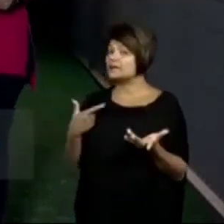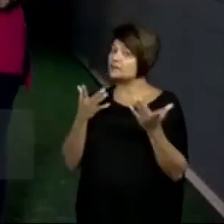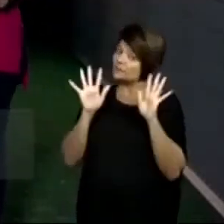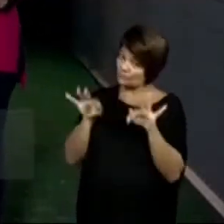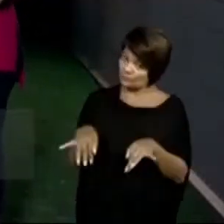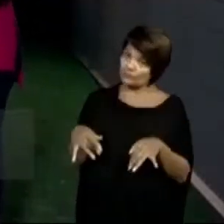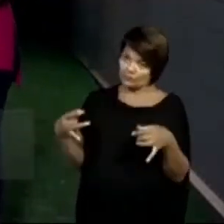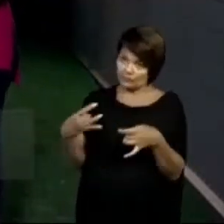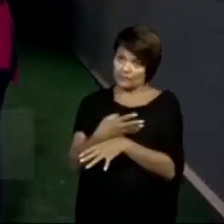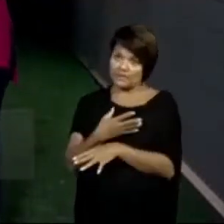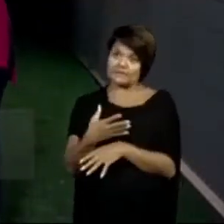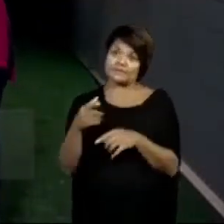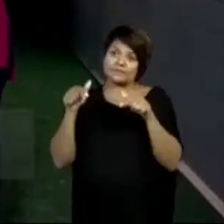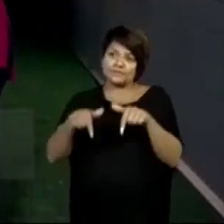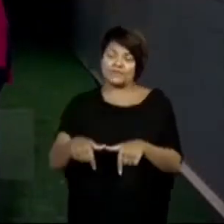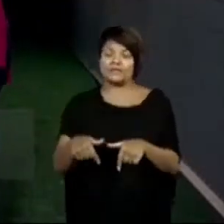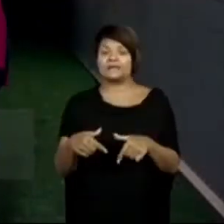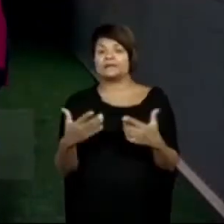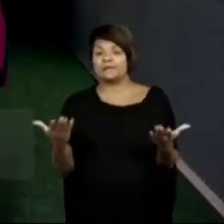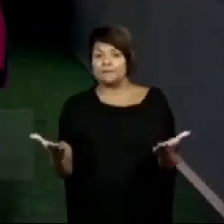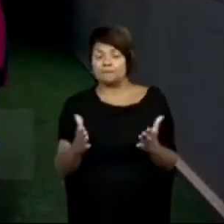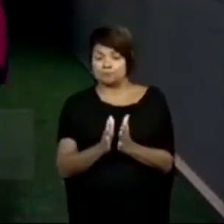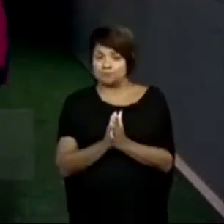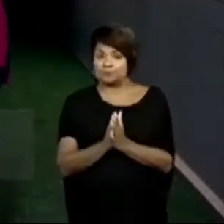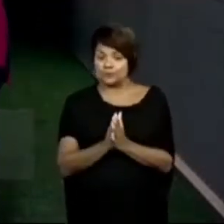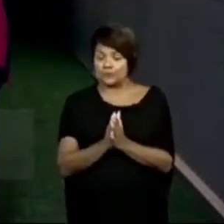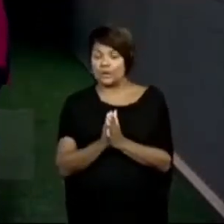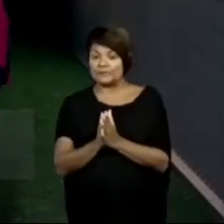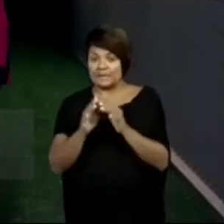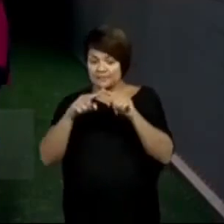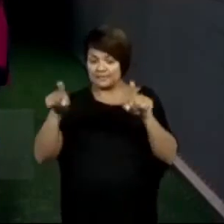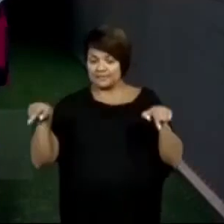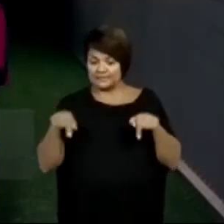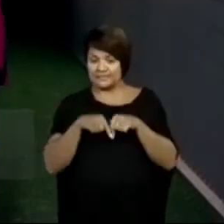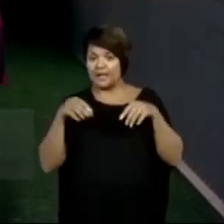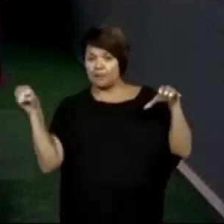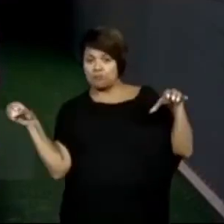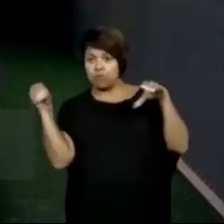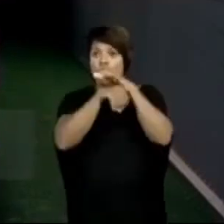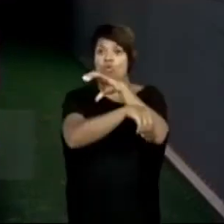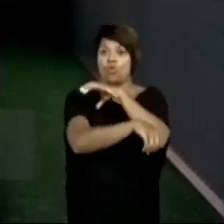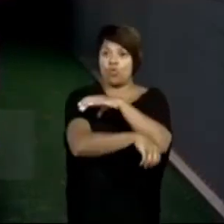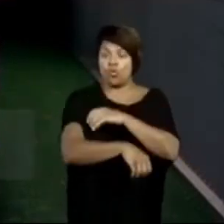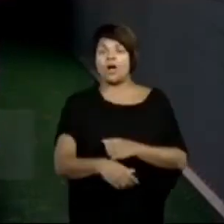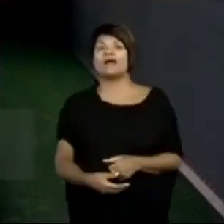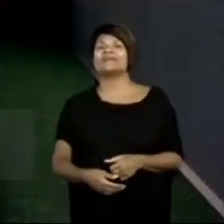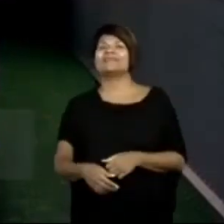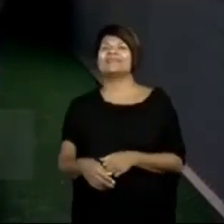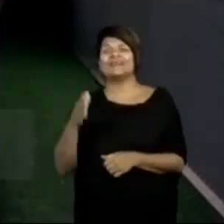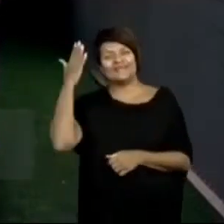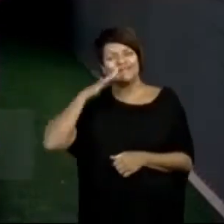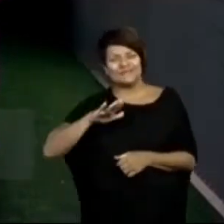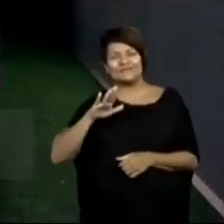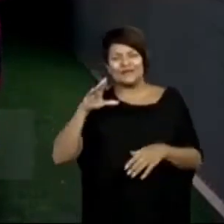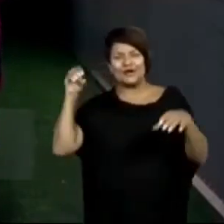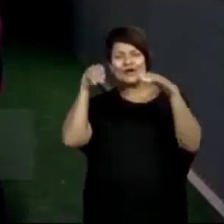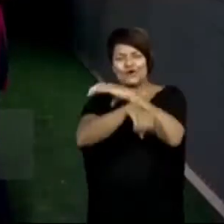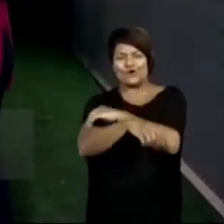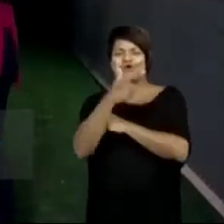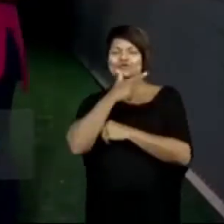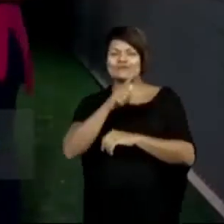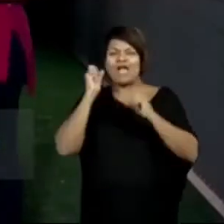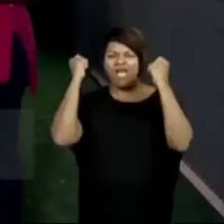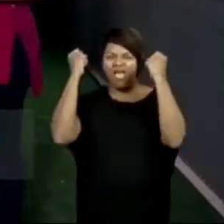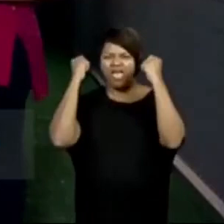finalizamos aqui, então, né, na sala de chute a gol, que foi muito bacana. Você fez gol, né, ou não? Fiz gol.